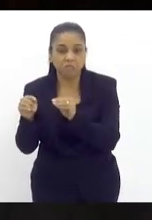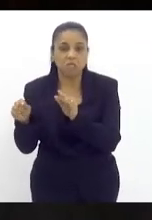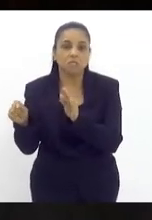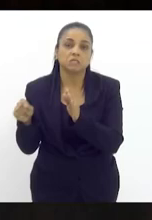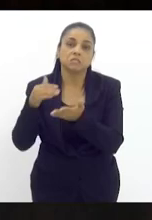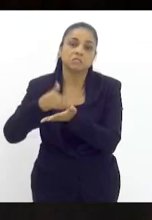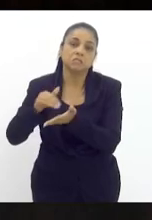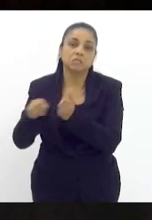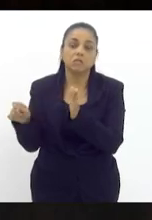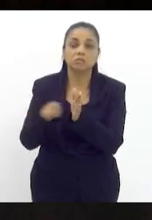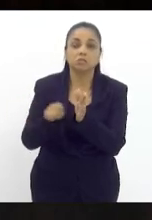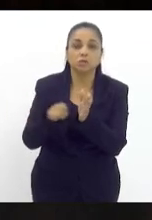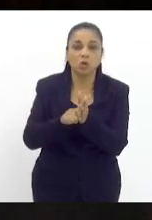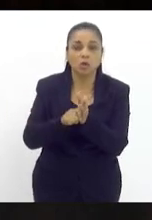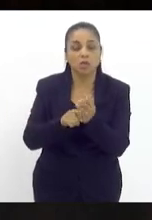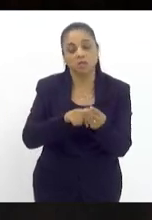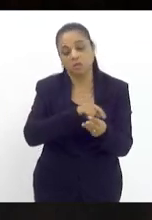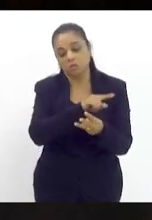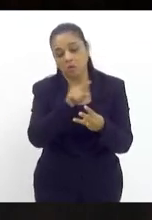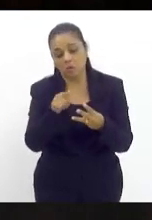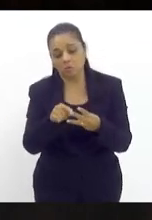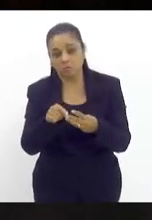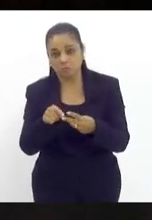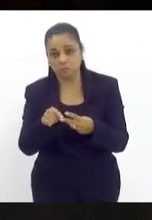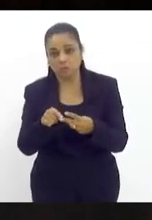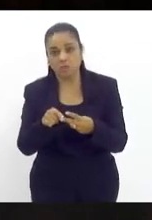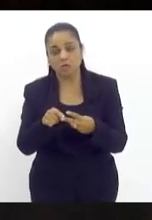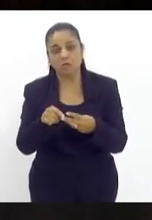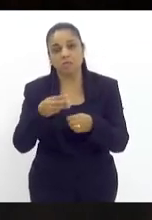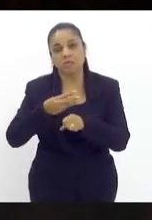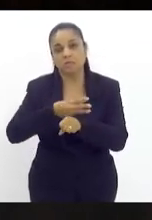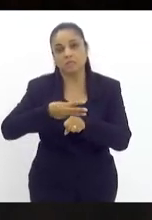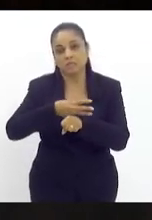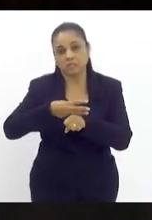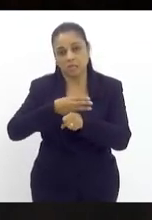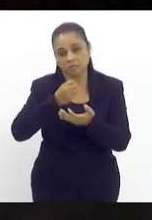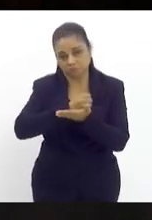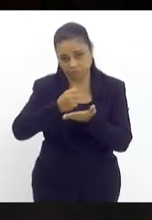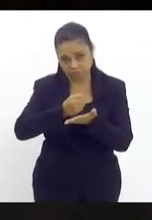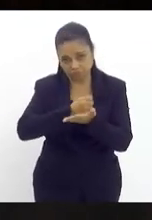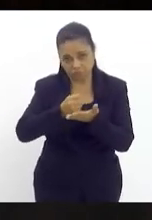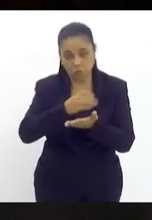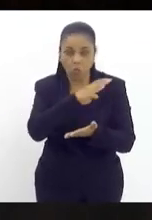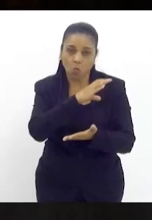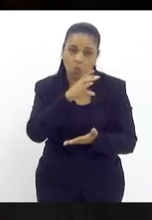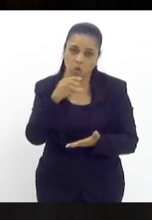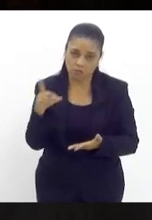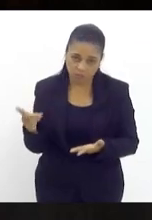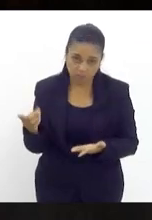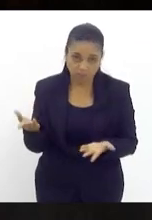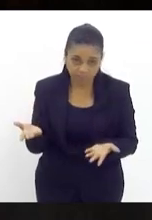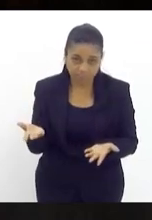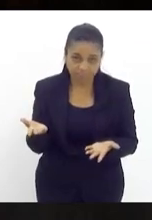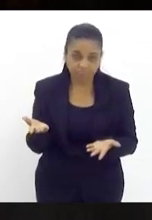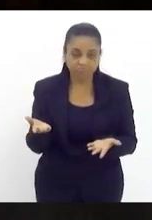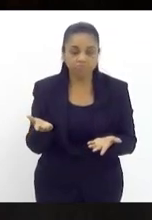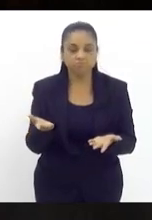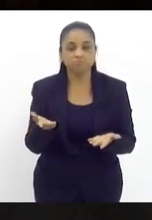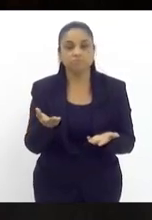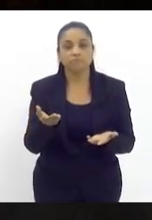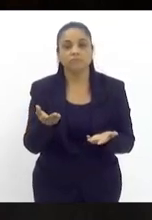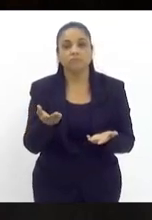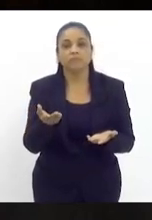uma outra pessoa que era um terceirizado. Né? Essa pessoa era um diretor, era um coordenador. E agora,